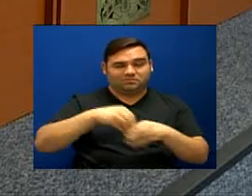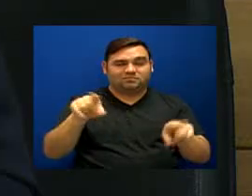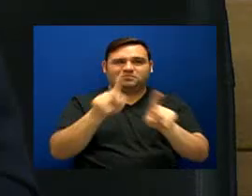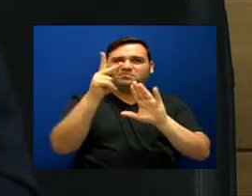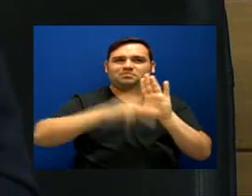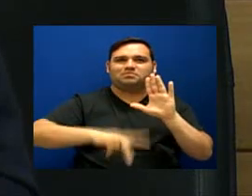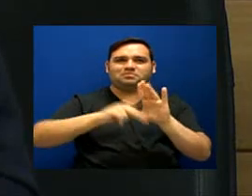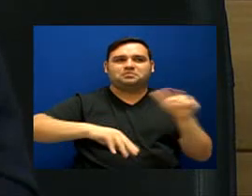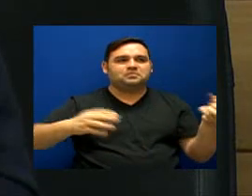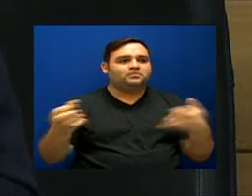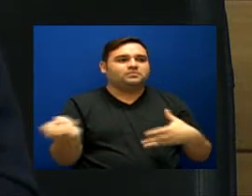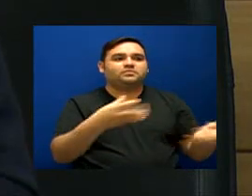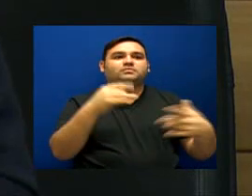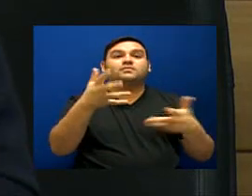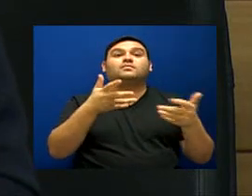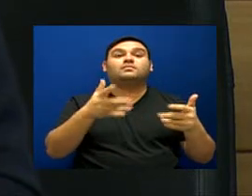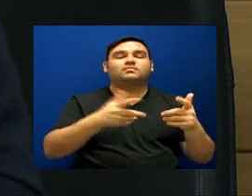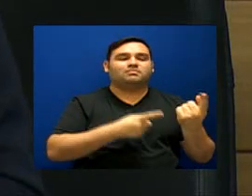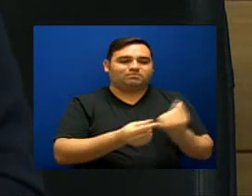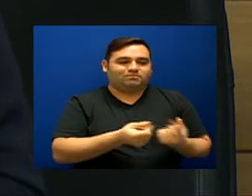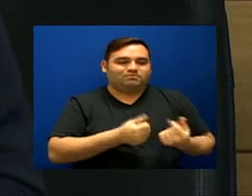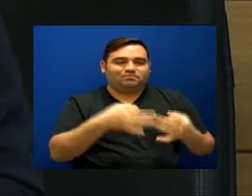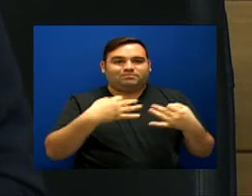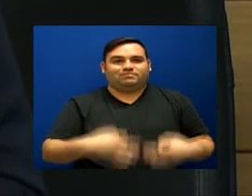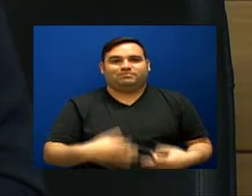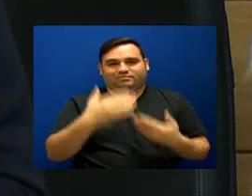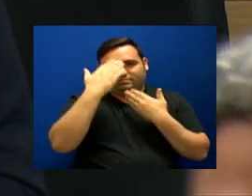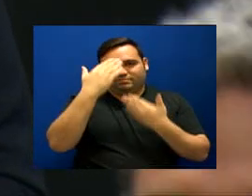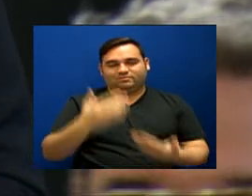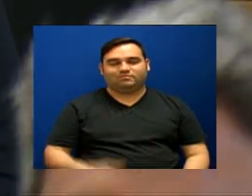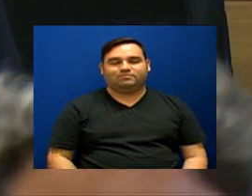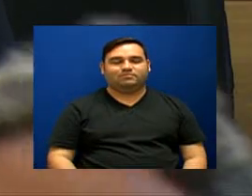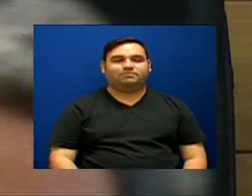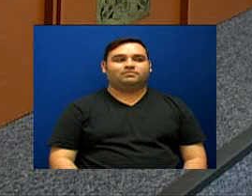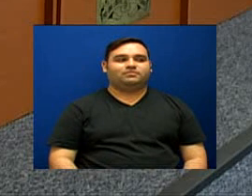com inovação, sempre visando a economia. Parabéns, viu, Hudson?